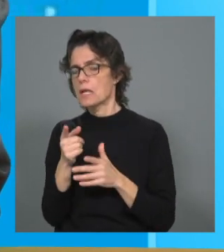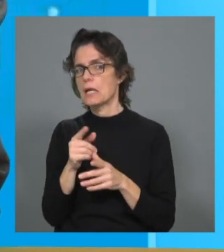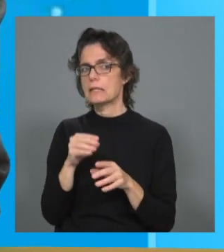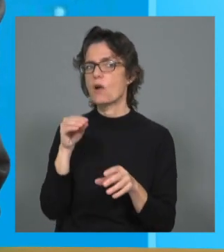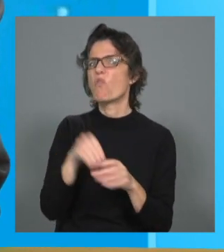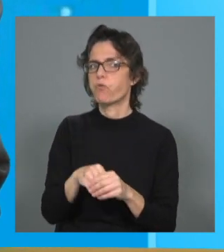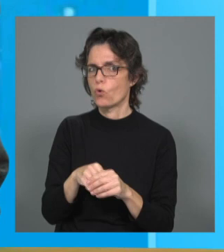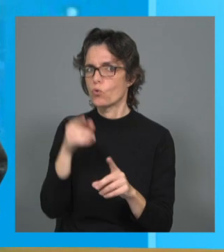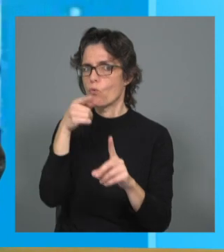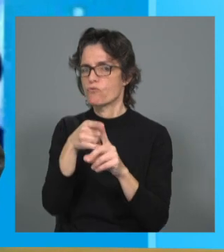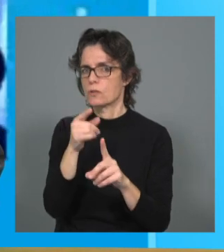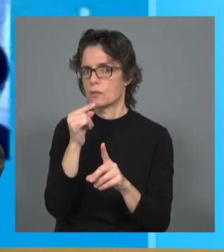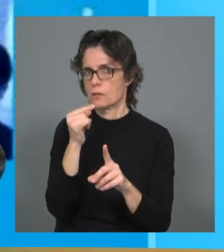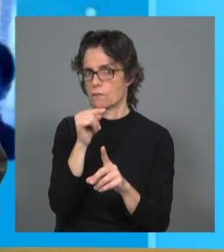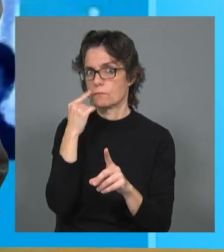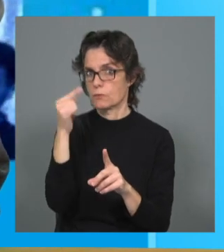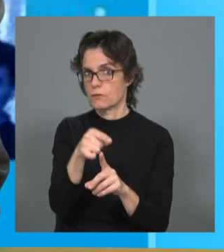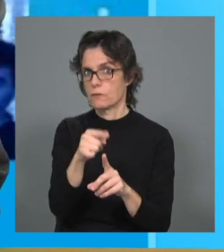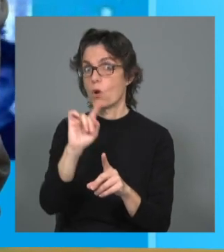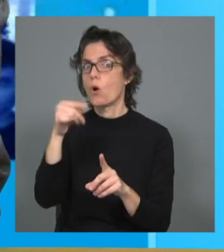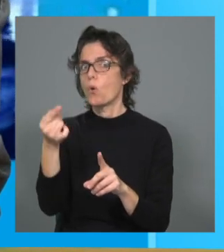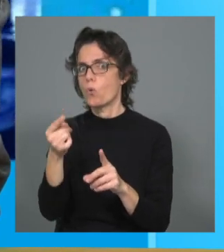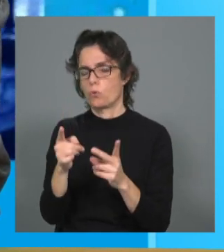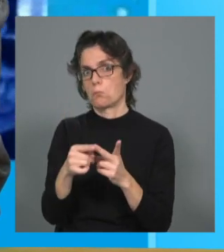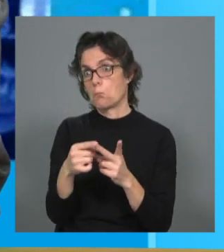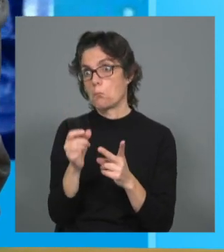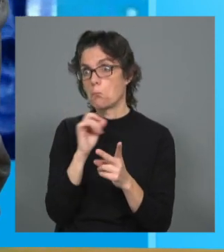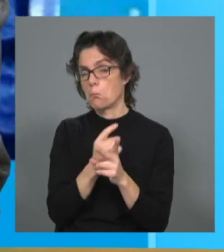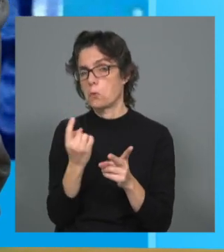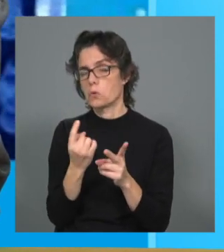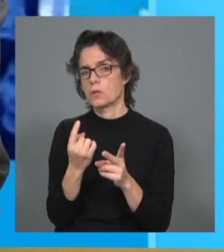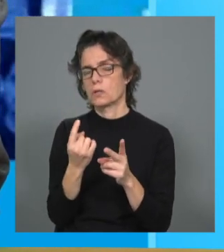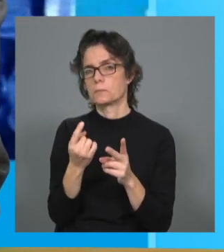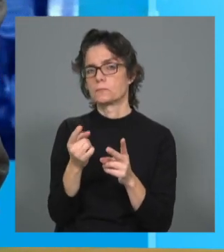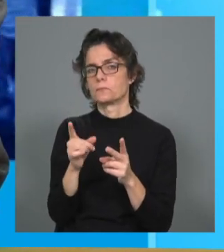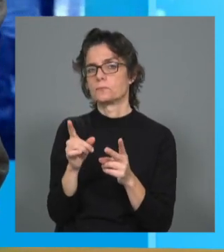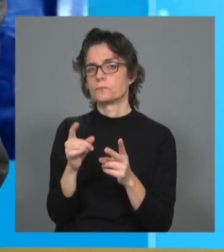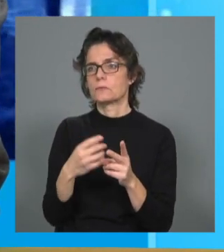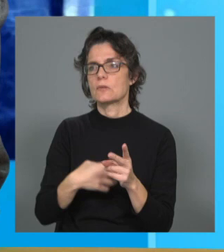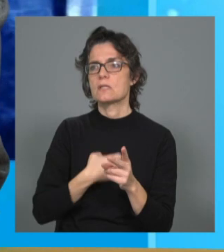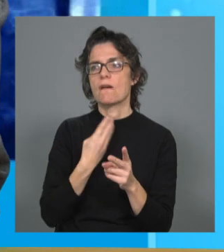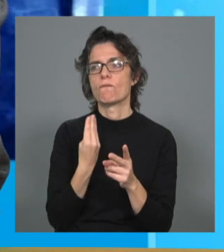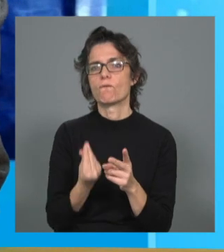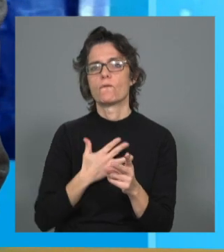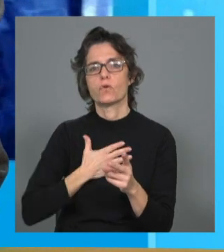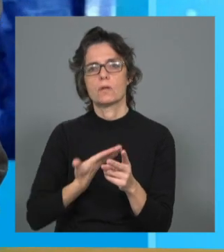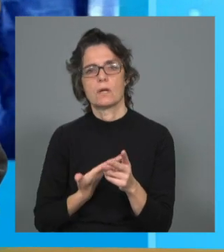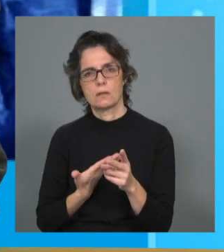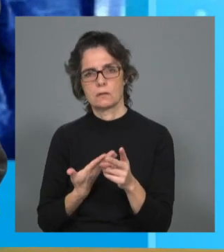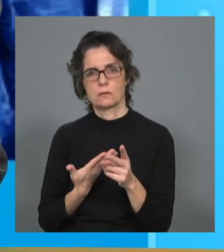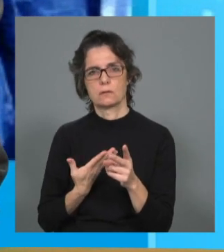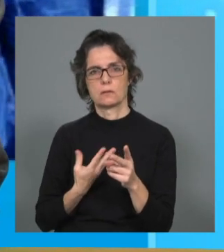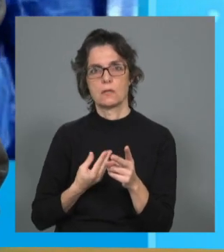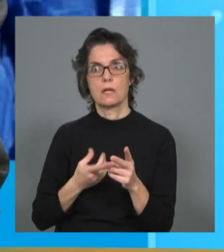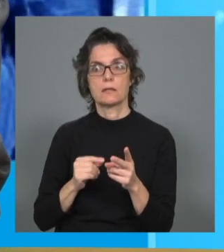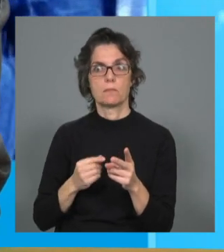pouco mencionou, ou também por uma variável que eu acho que influenciou estas eleições, terá sido um sentimento difuso de algum medo.